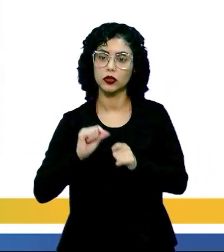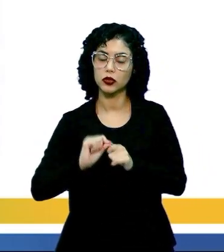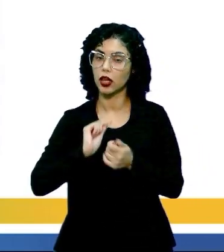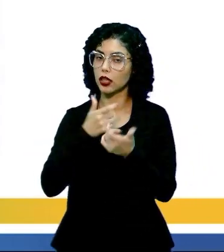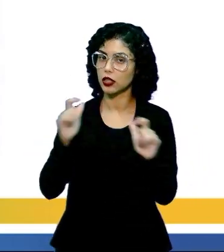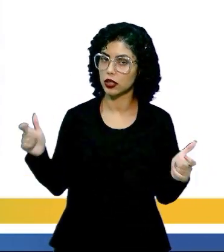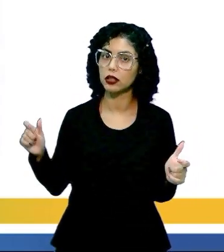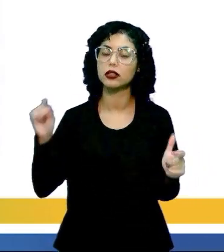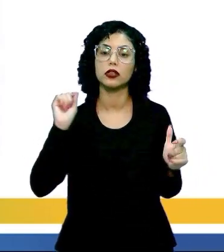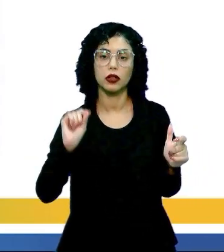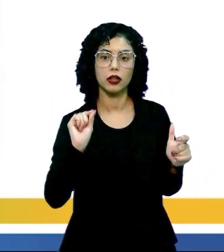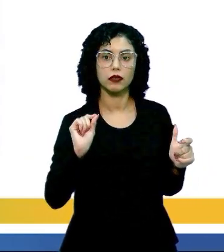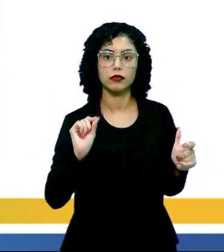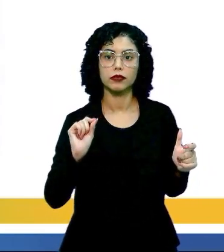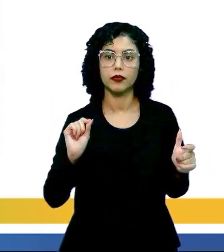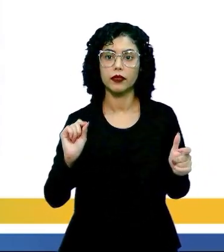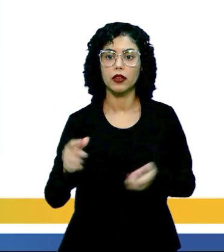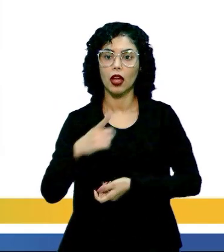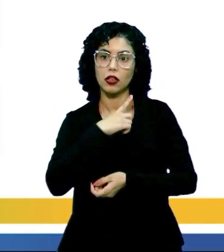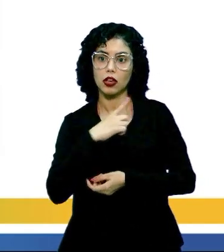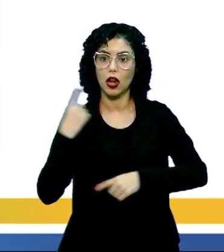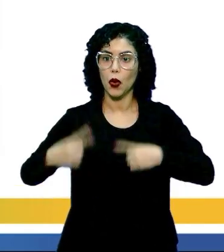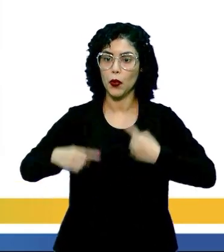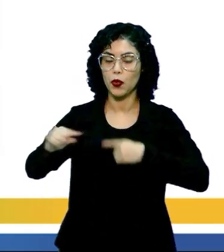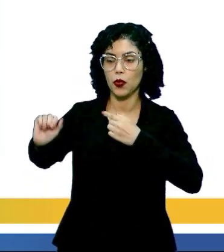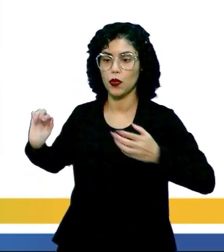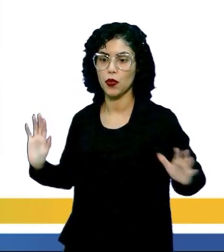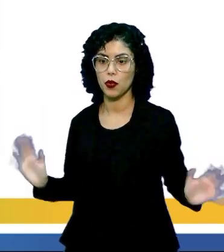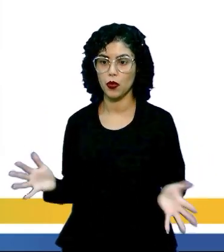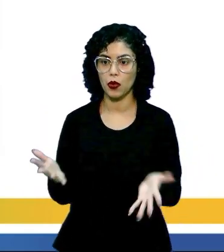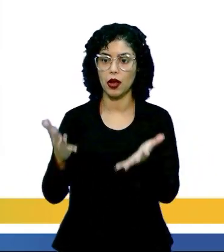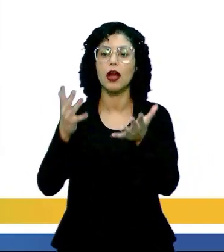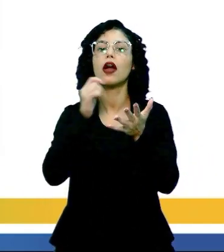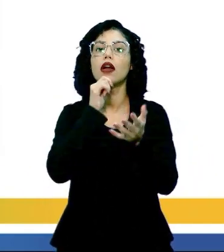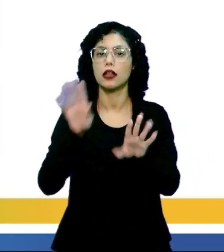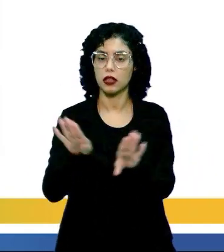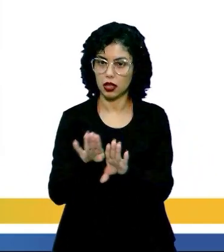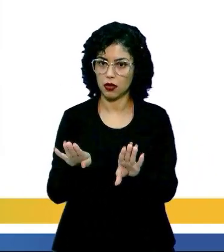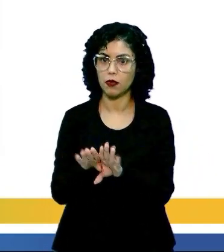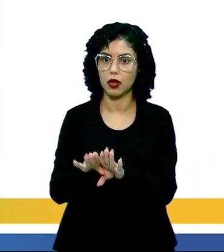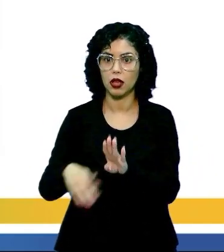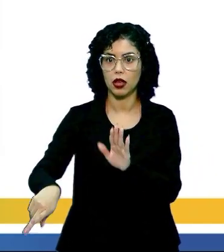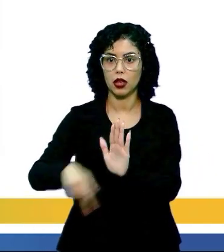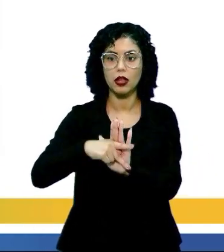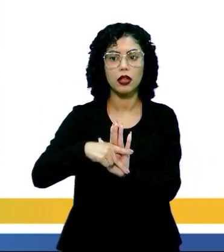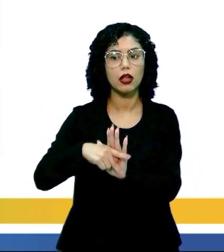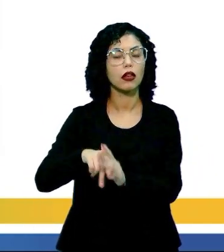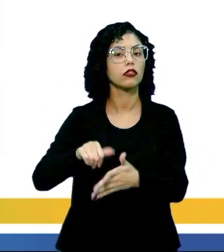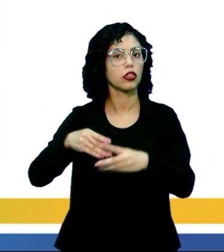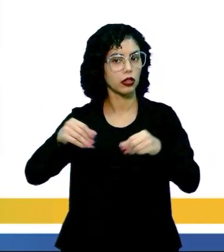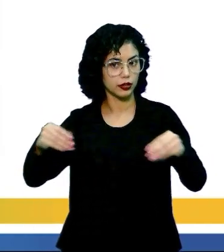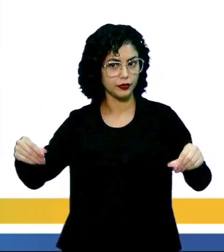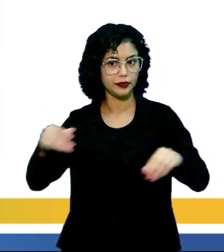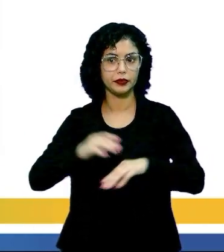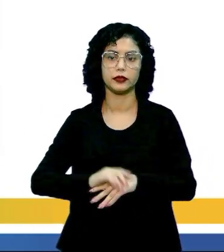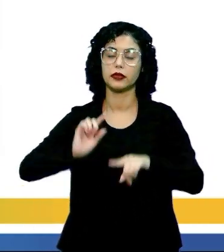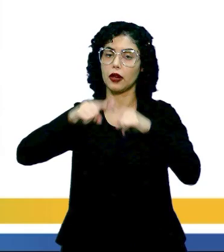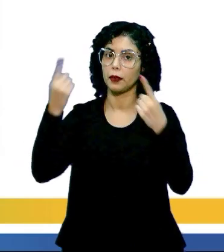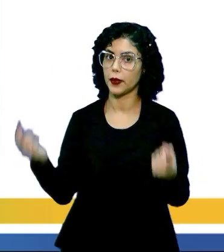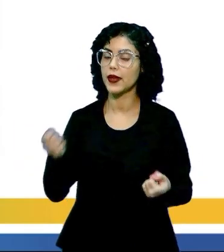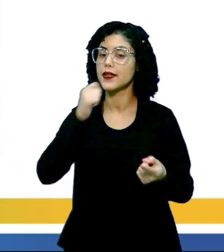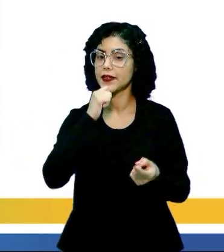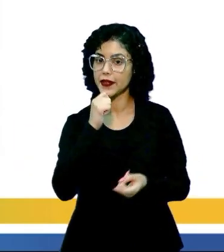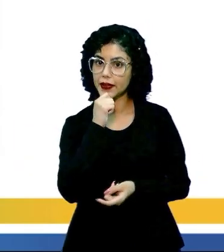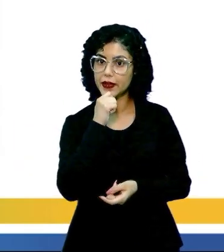uma grande vontade, né, de ascender politicamente e se tornarem também proprietários de terras. Mas